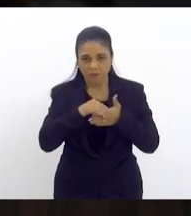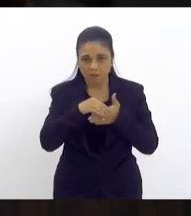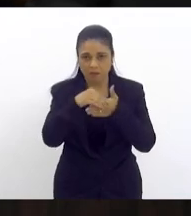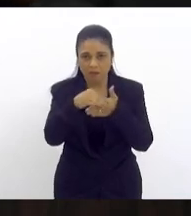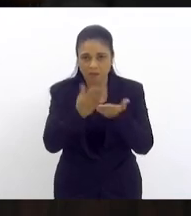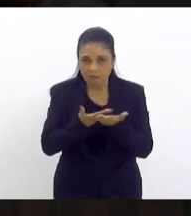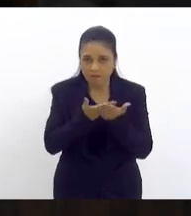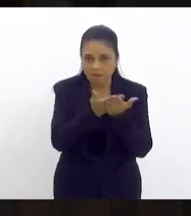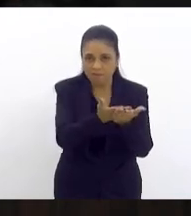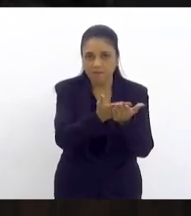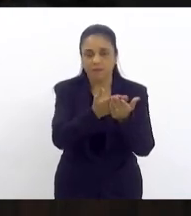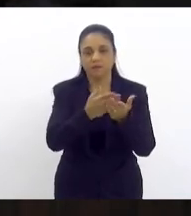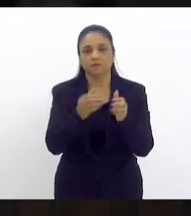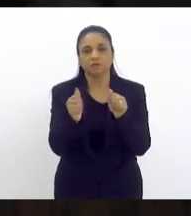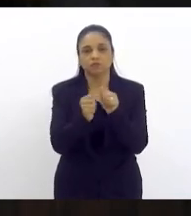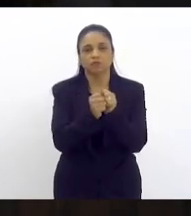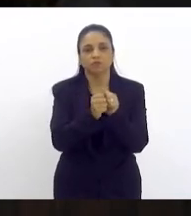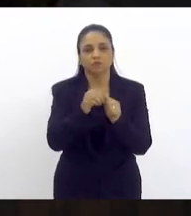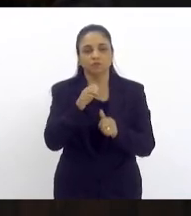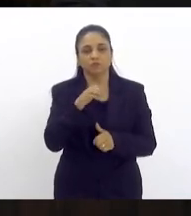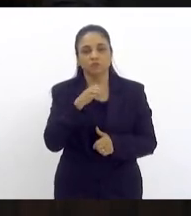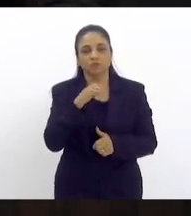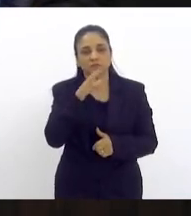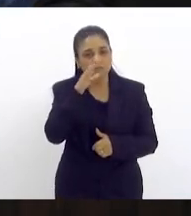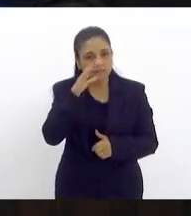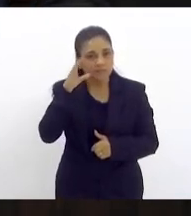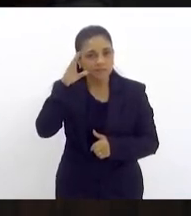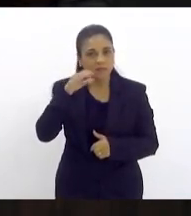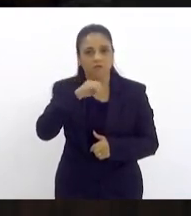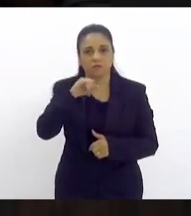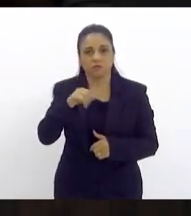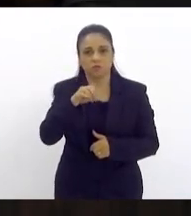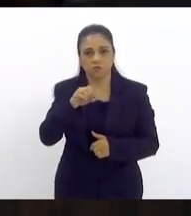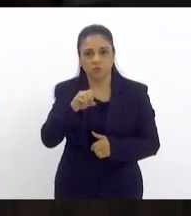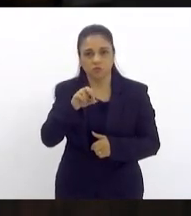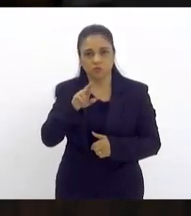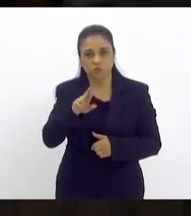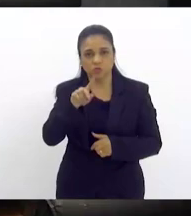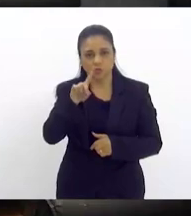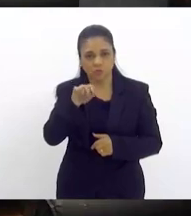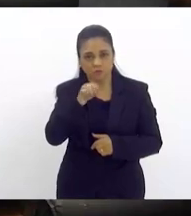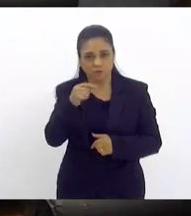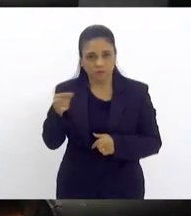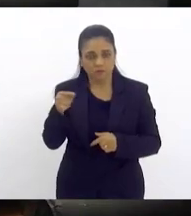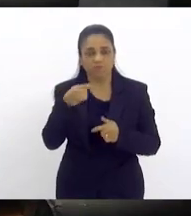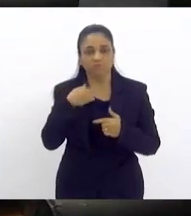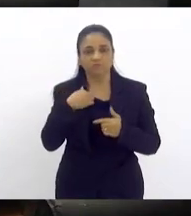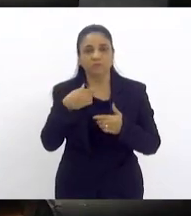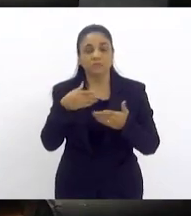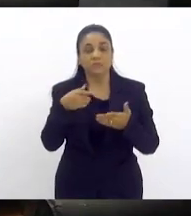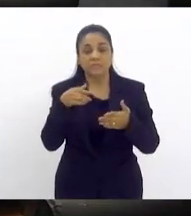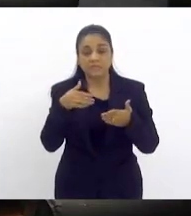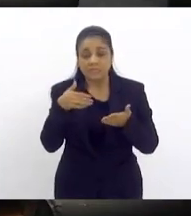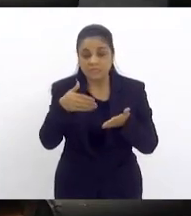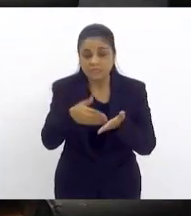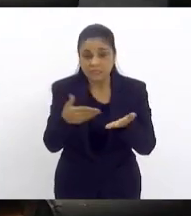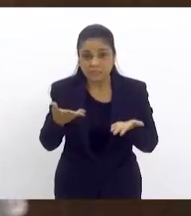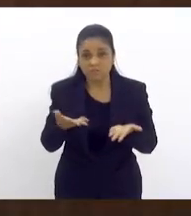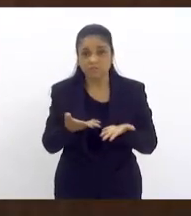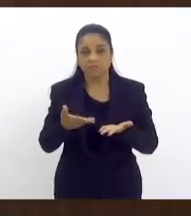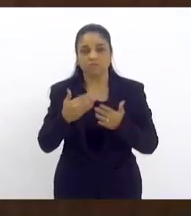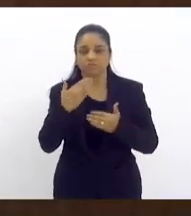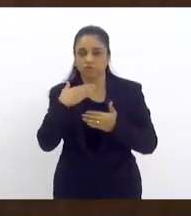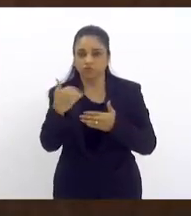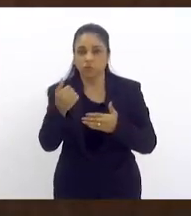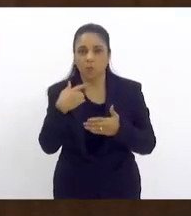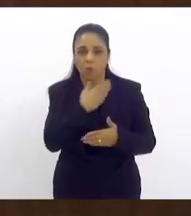e pela deputada Célia Jordão representando vossa excelência que não pode em cima da hora foi convocado pelo Governador e